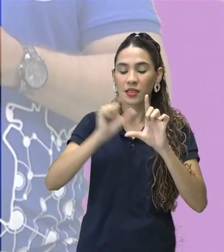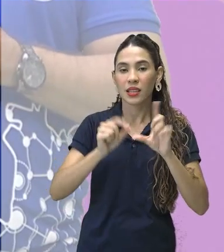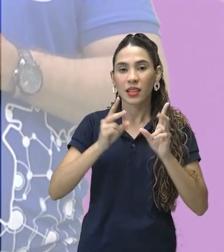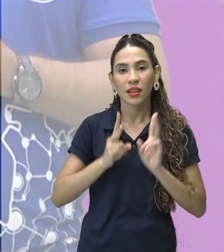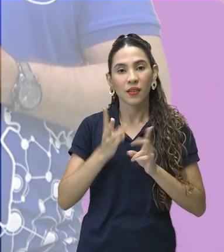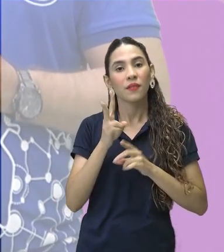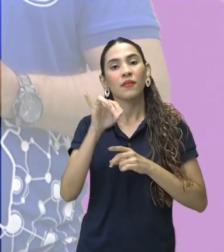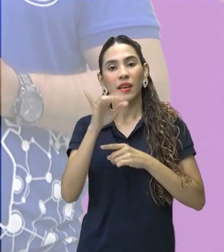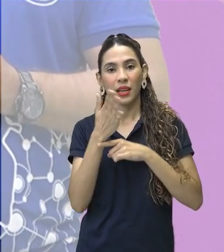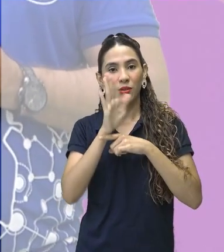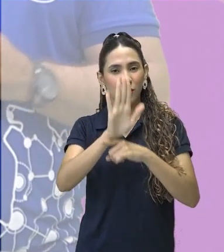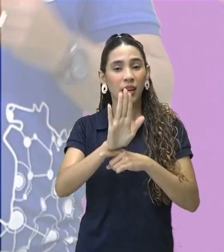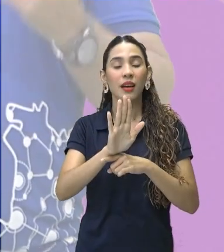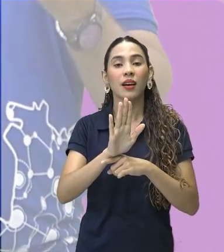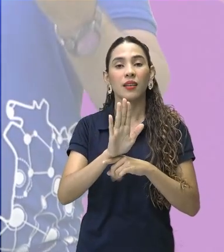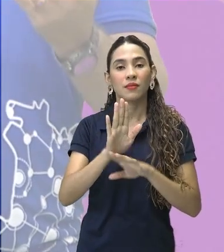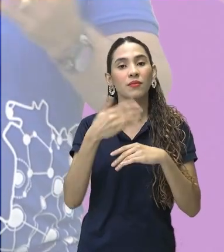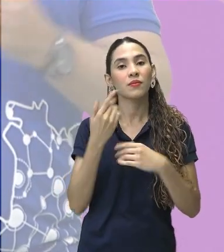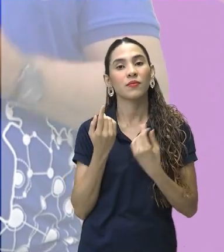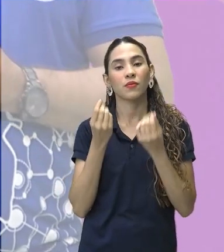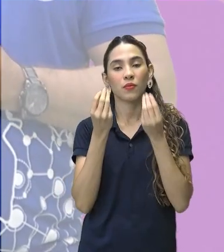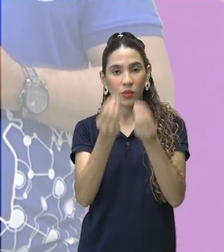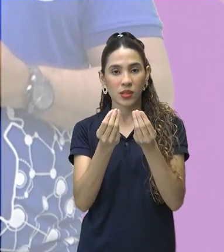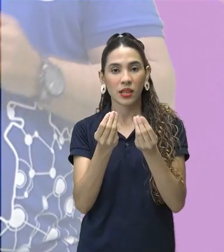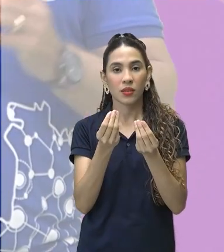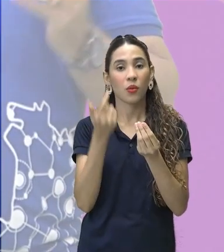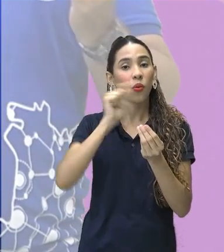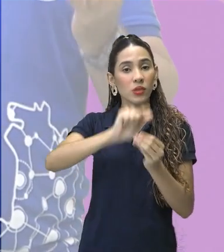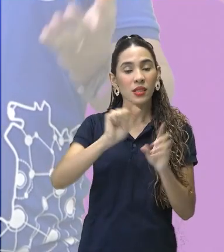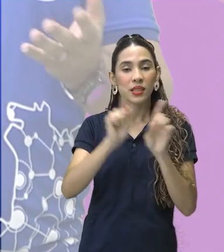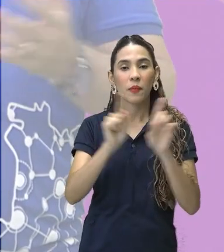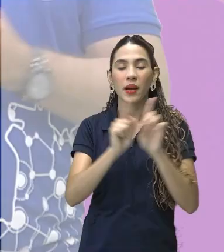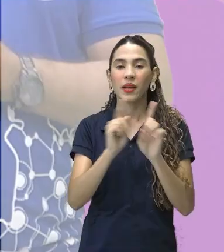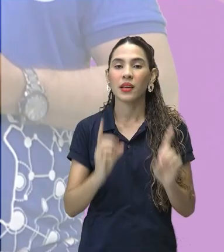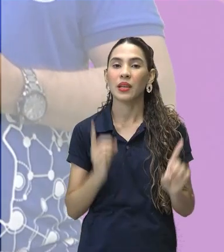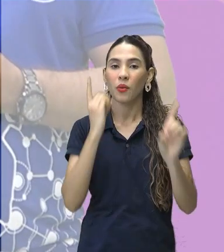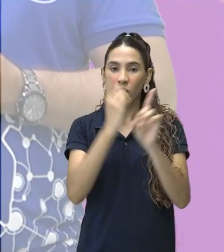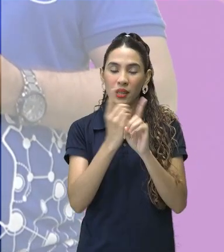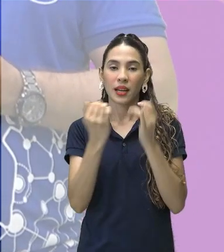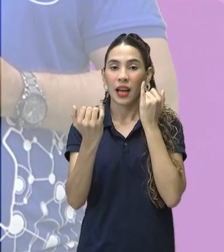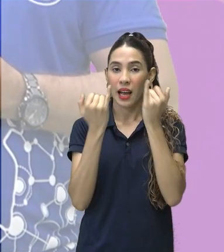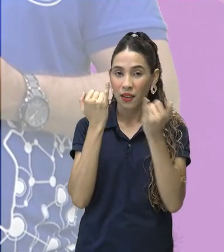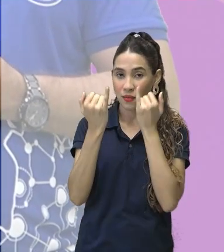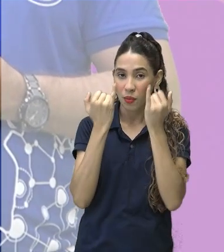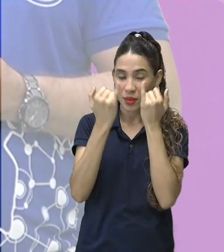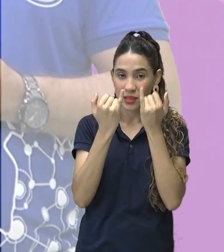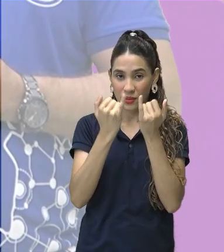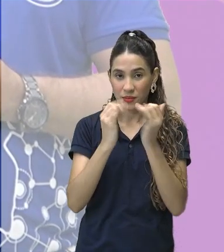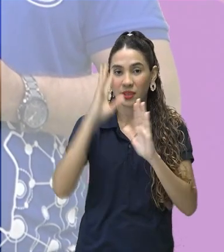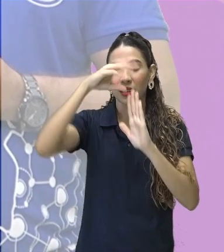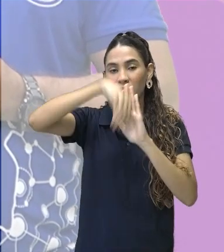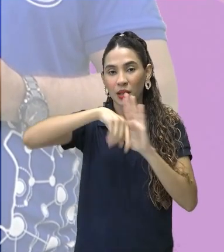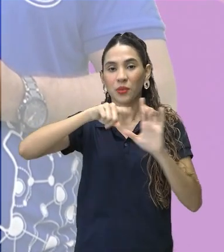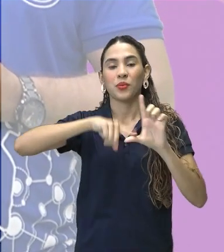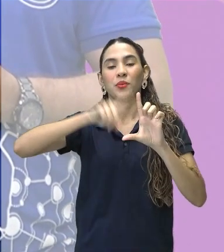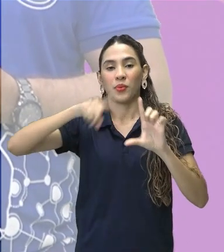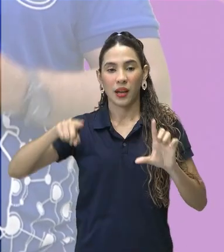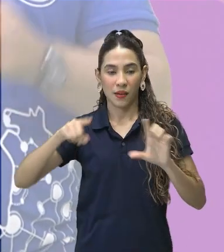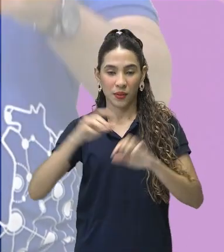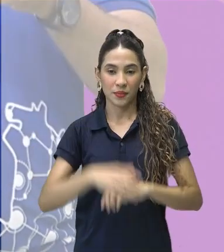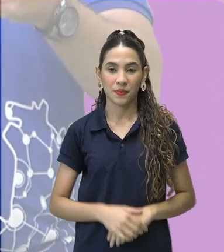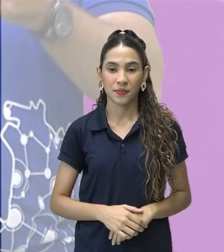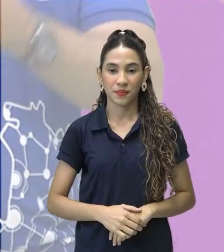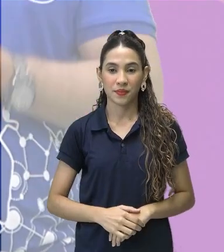servem exatamente para isso, para que você consiga identificar as informações que estão ali constantes no nosso